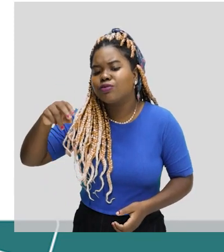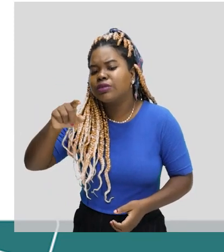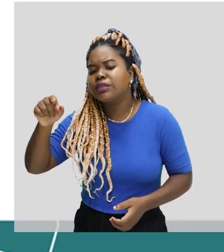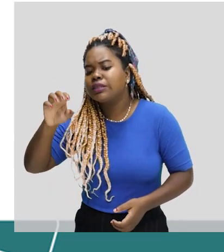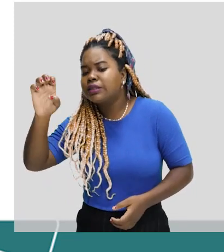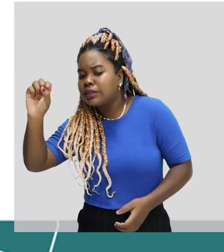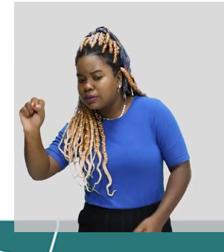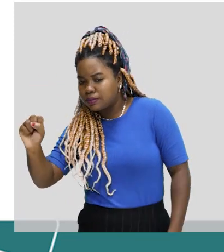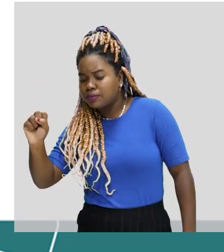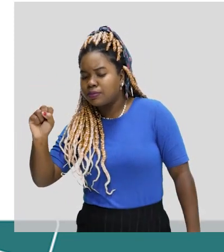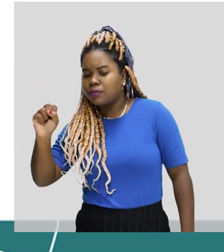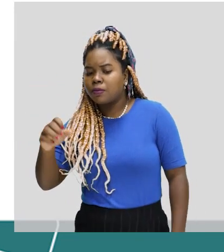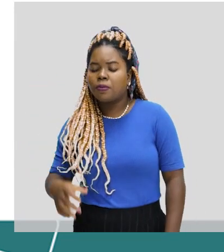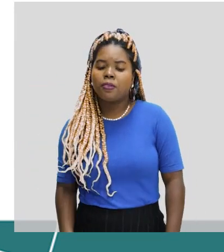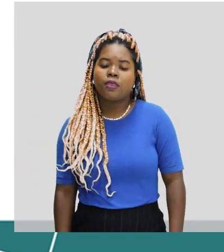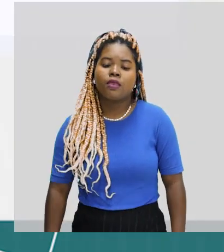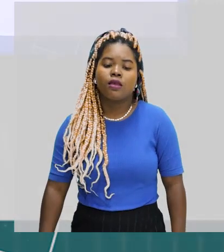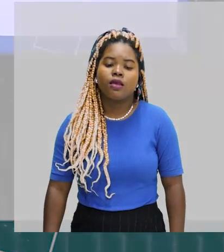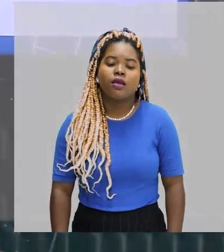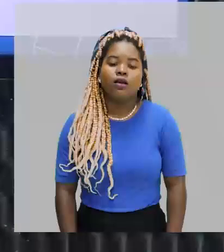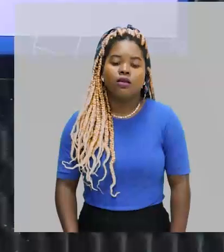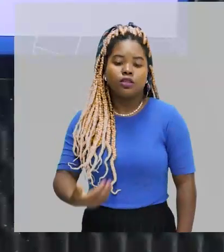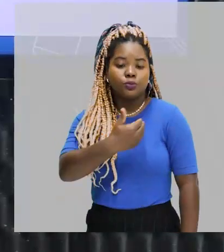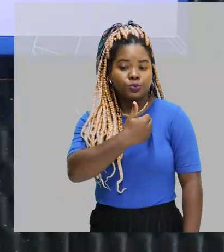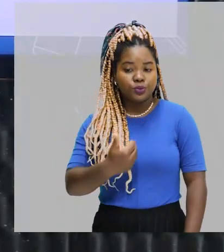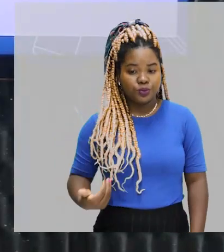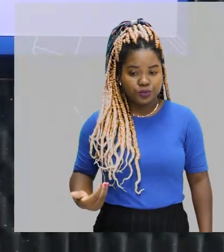políticos que se o governo